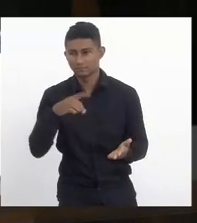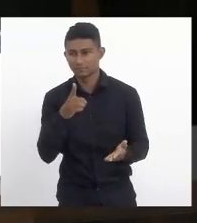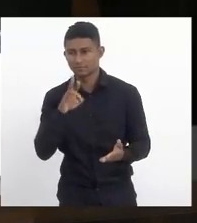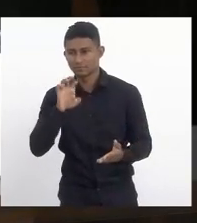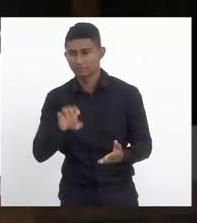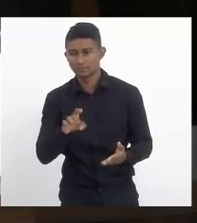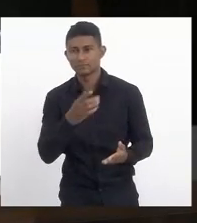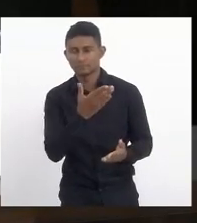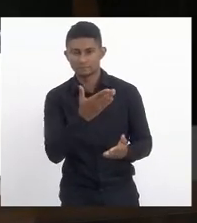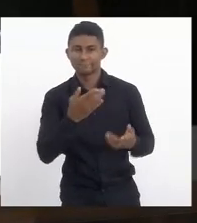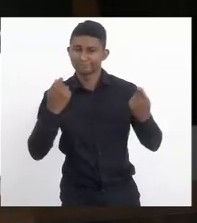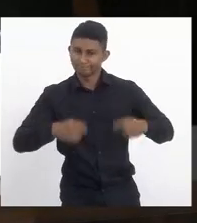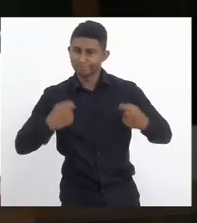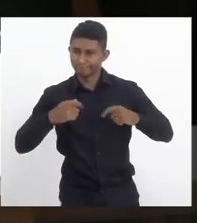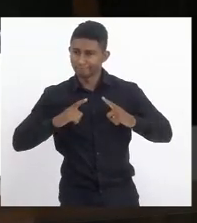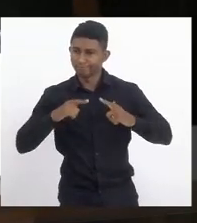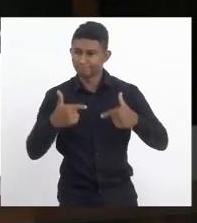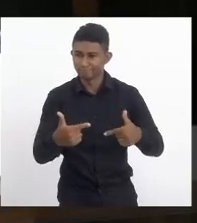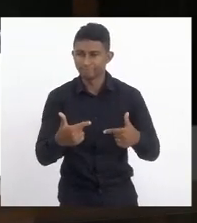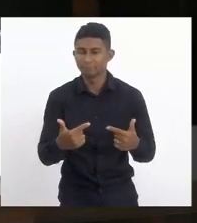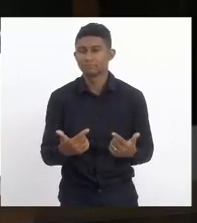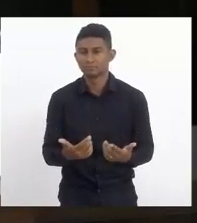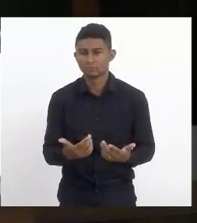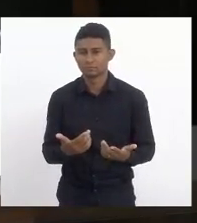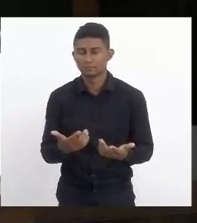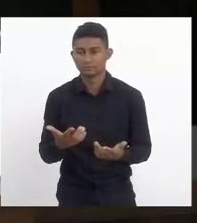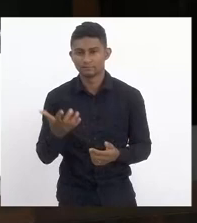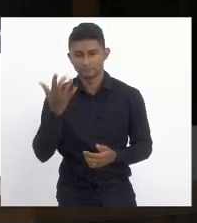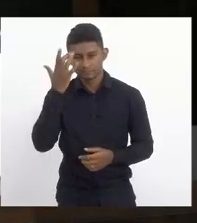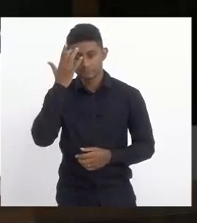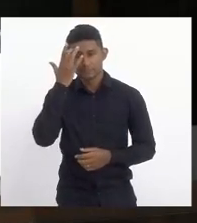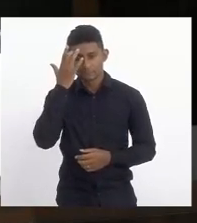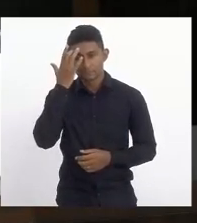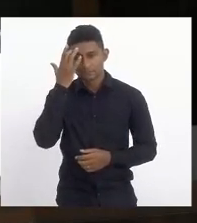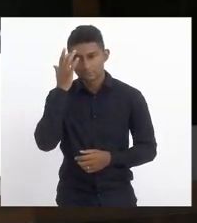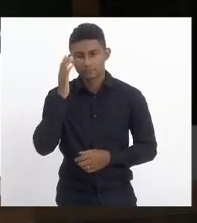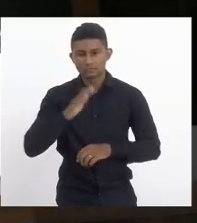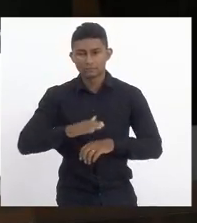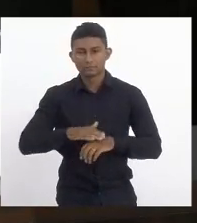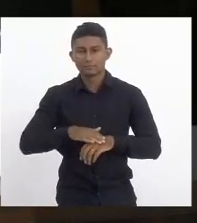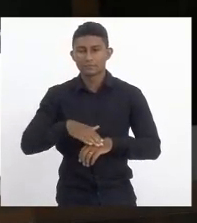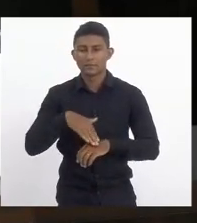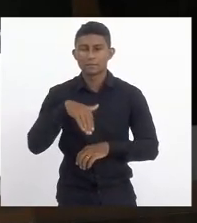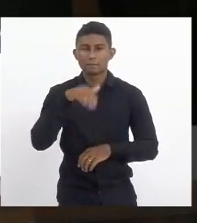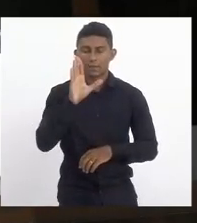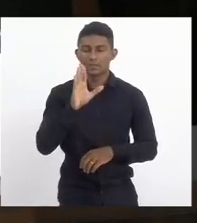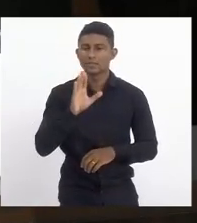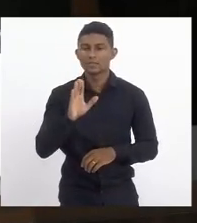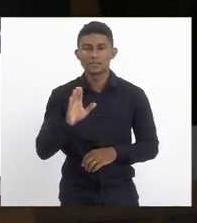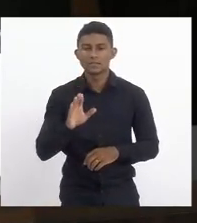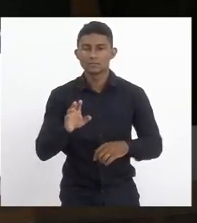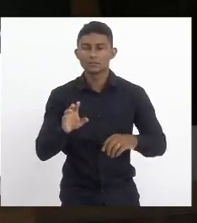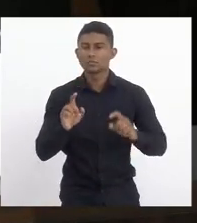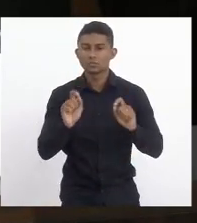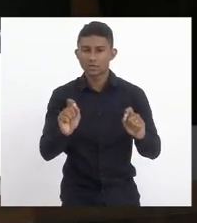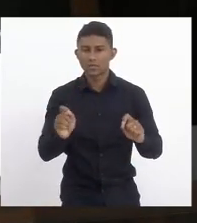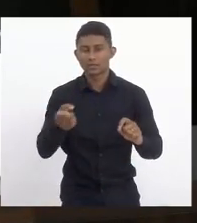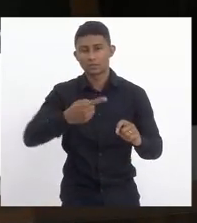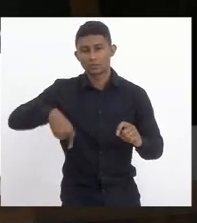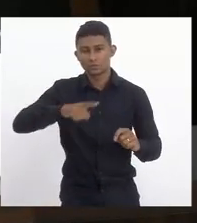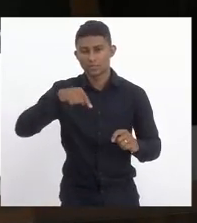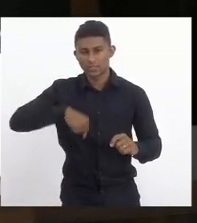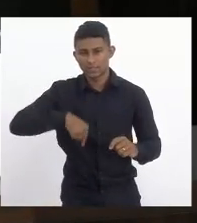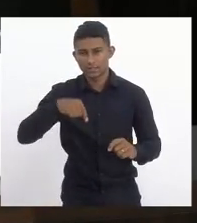eu acho que, além da questão da polarização, nós somos uma nação,